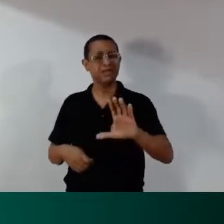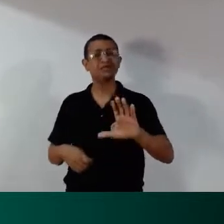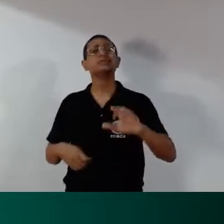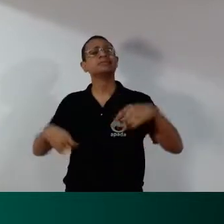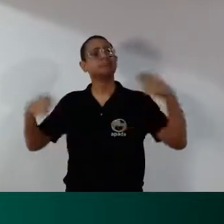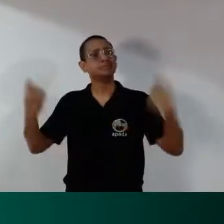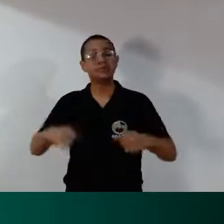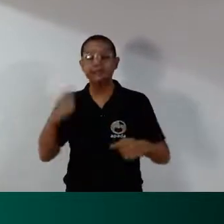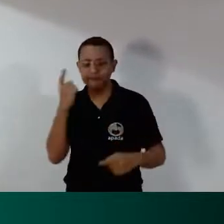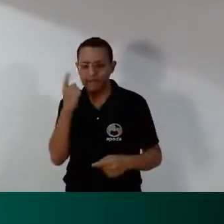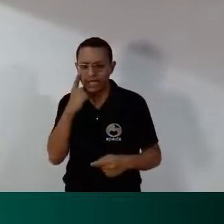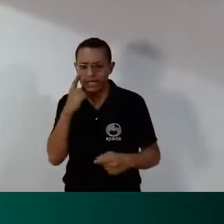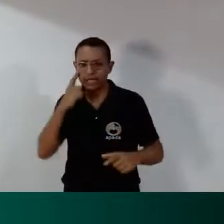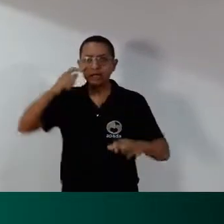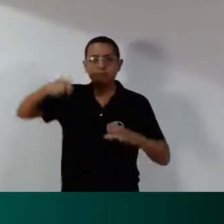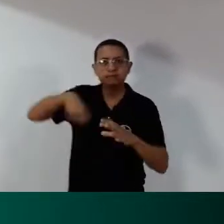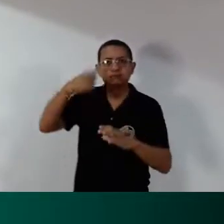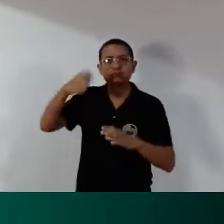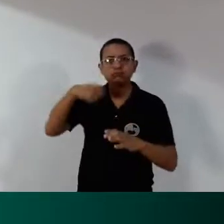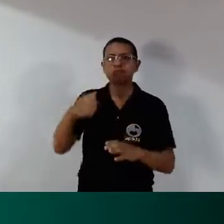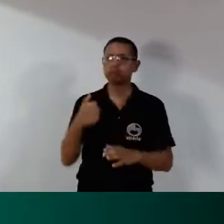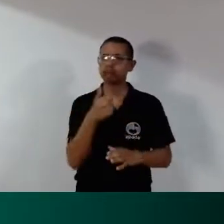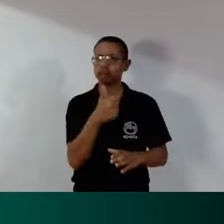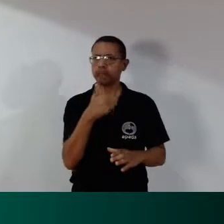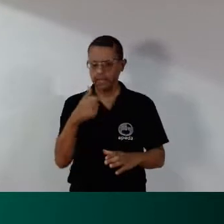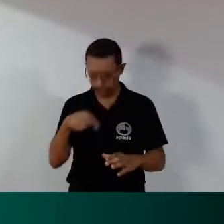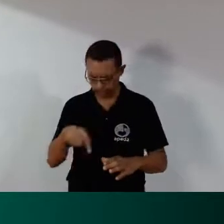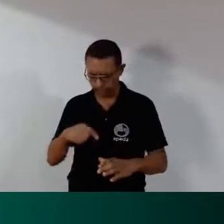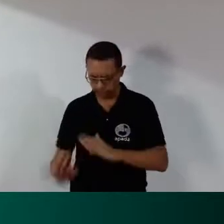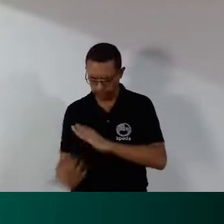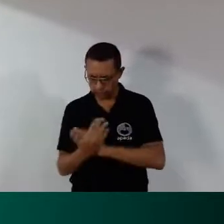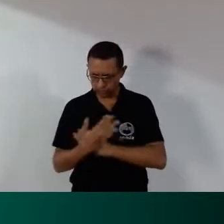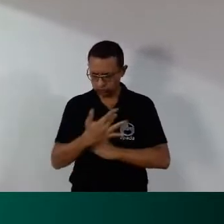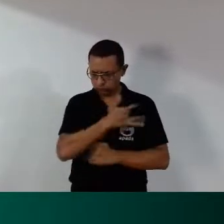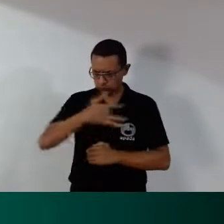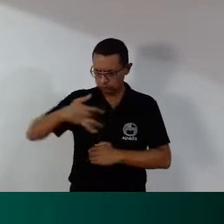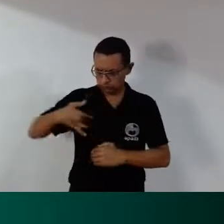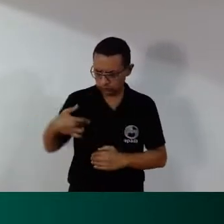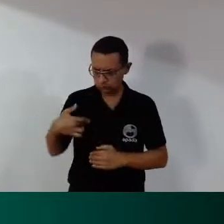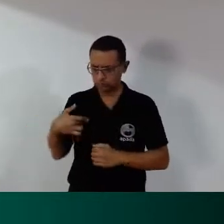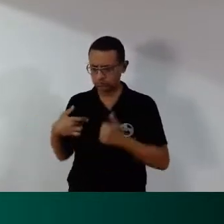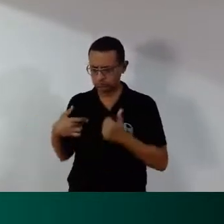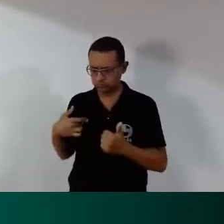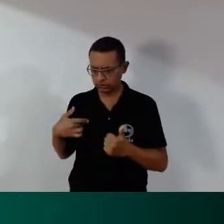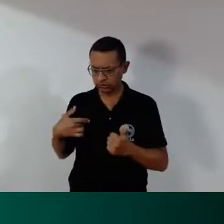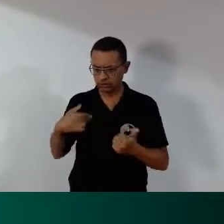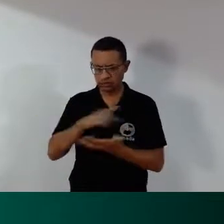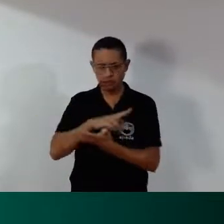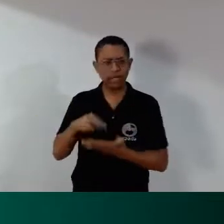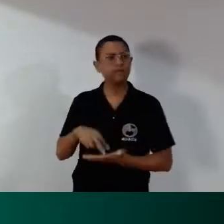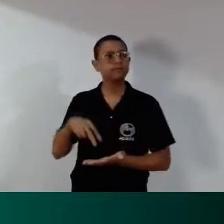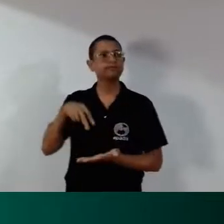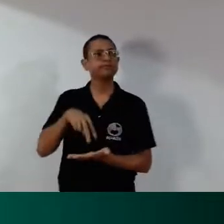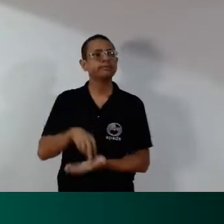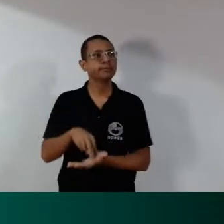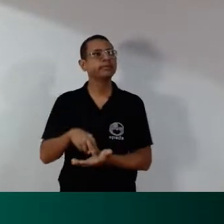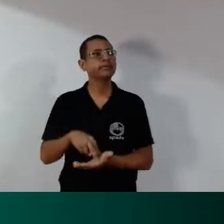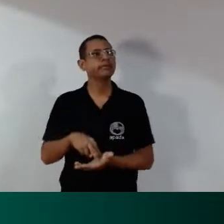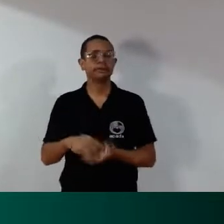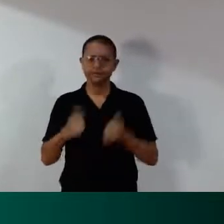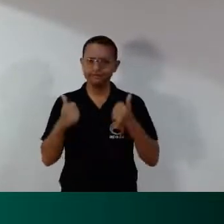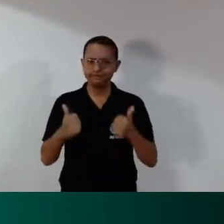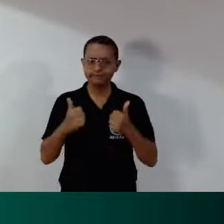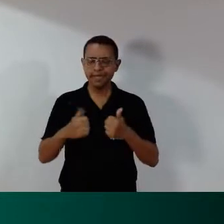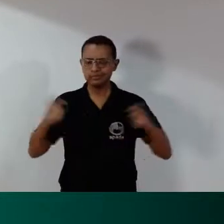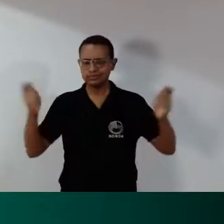isso Comer bem é tem uma uma alimentação nutritiva que vale ou em pé além de